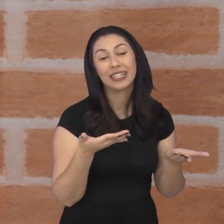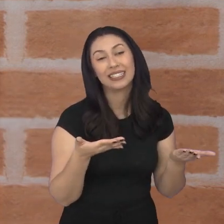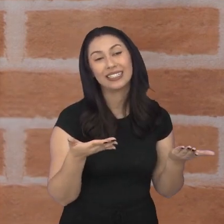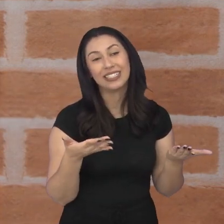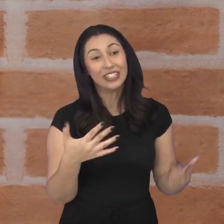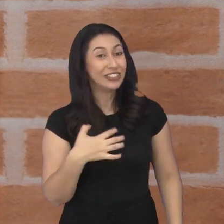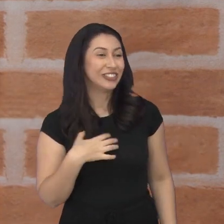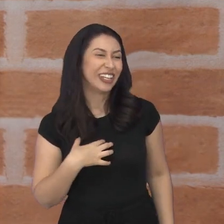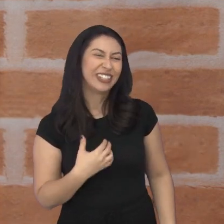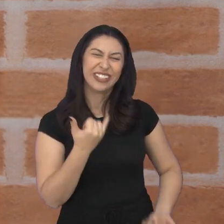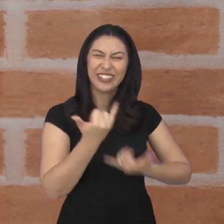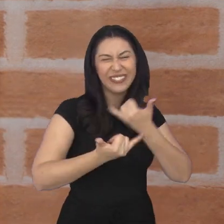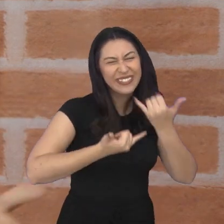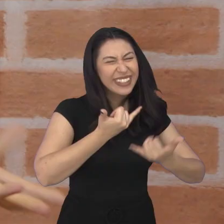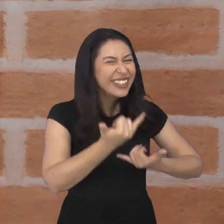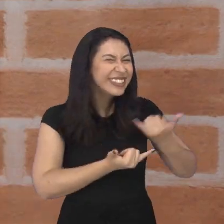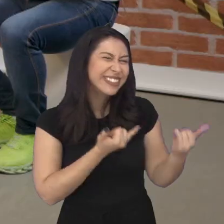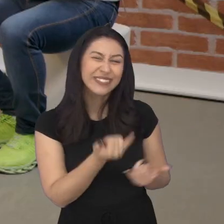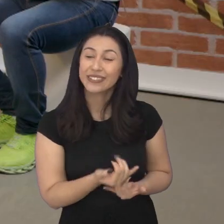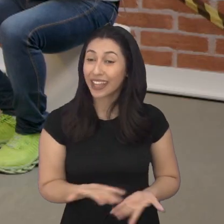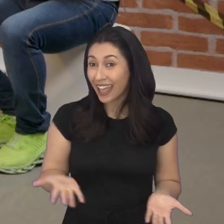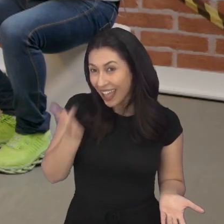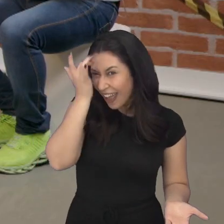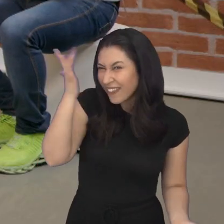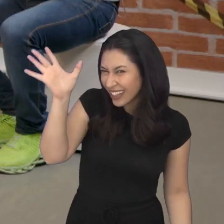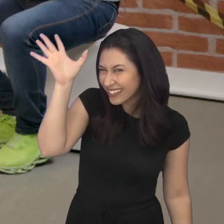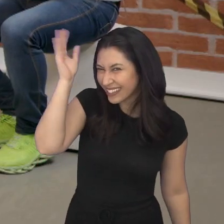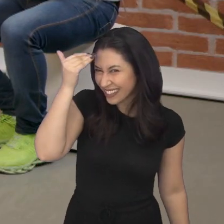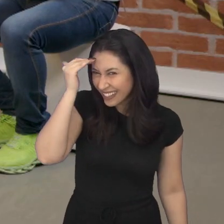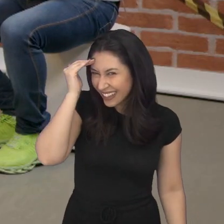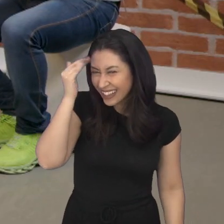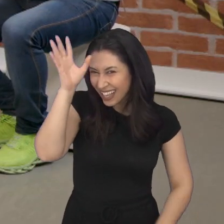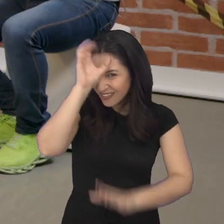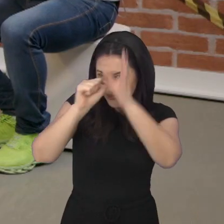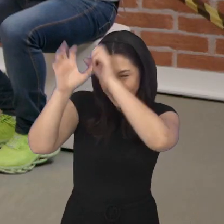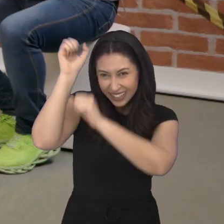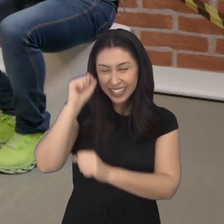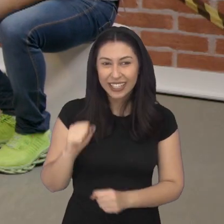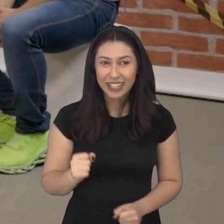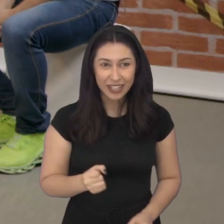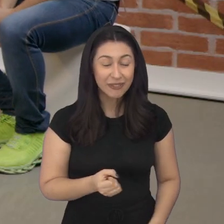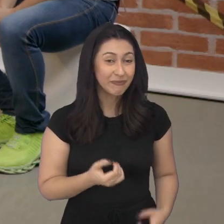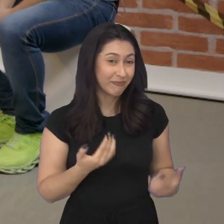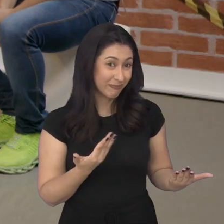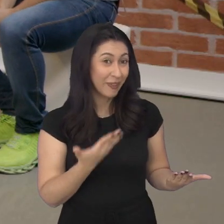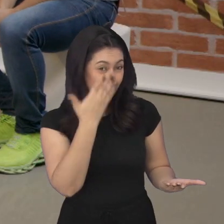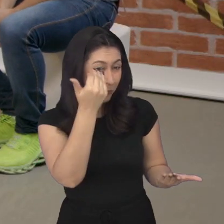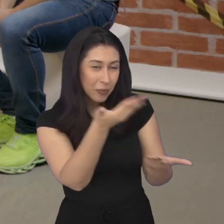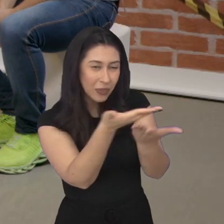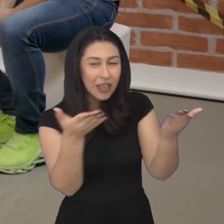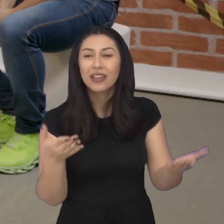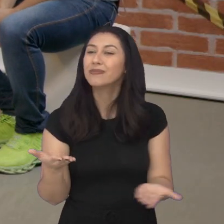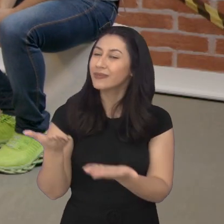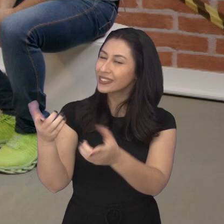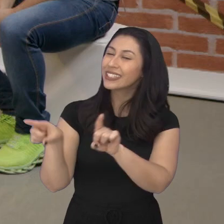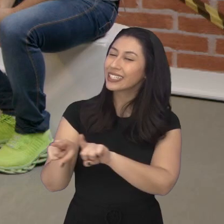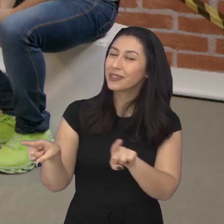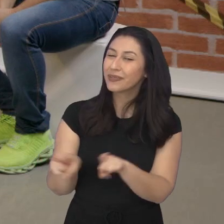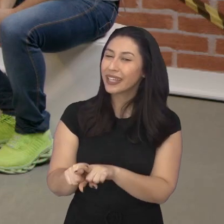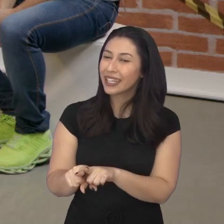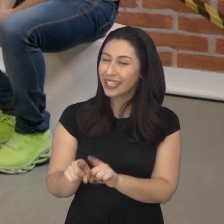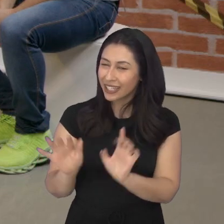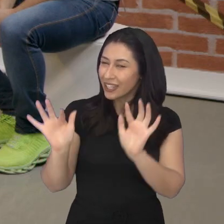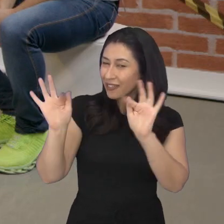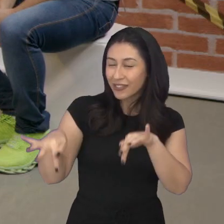uma forma divertida, descontraída, né? Fica mais fácil de entender. Muito sucesso para vocês. Obrigado para você também, para sua família, tudo de bom, viu? Obrigada, muito